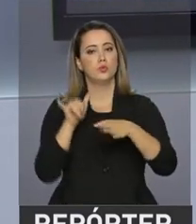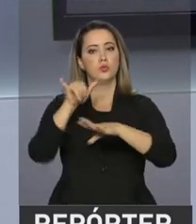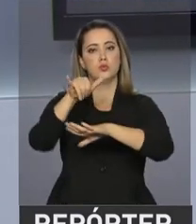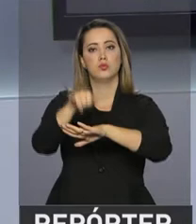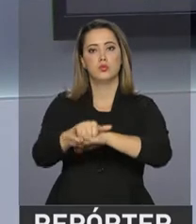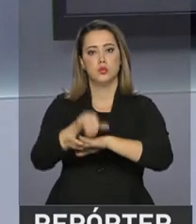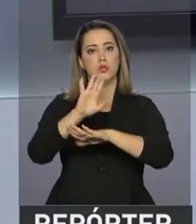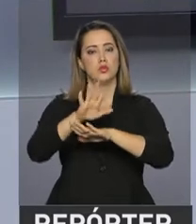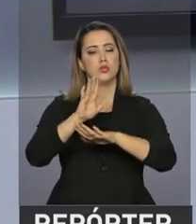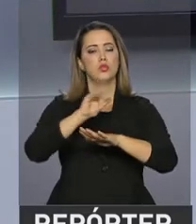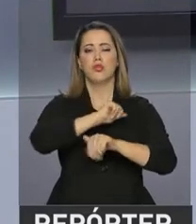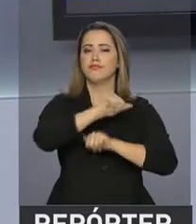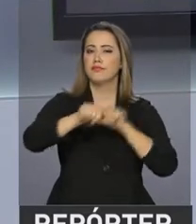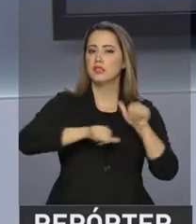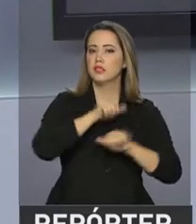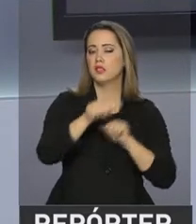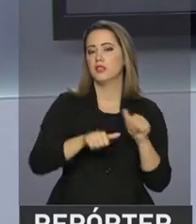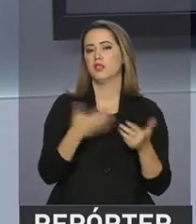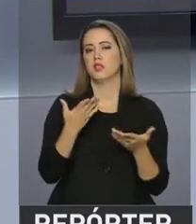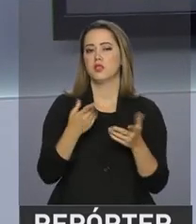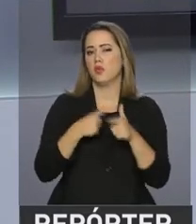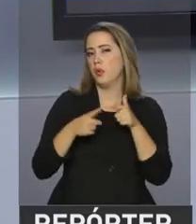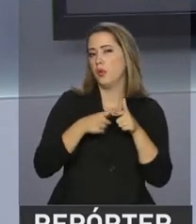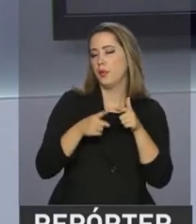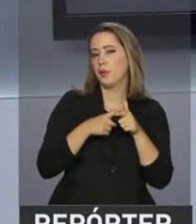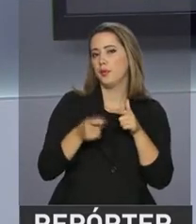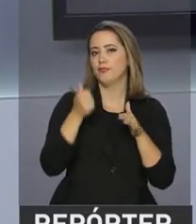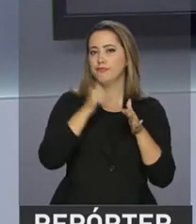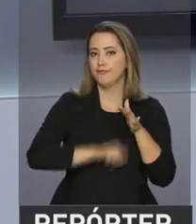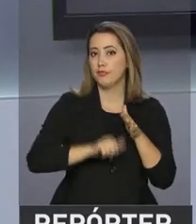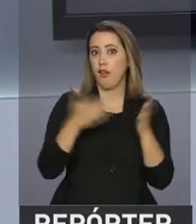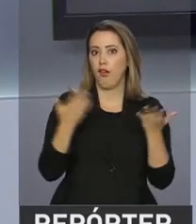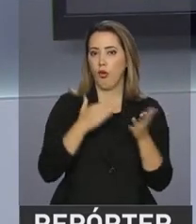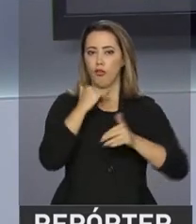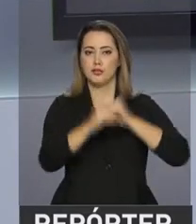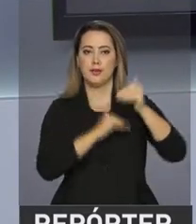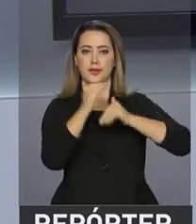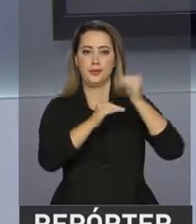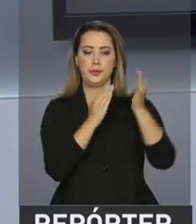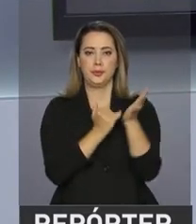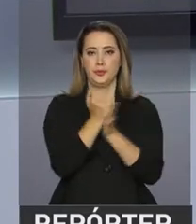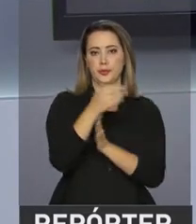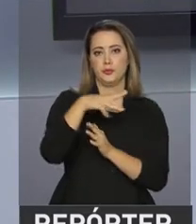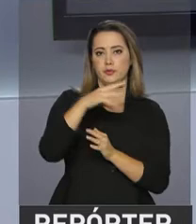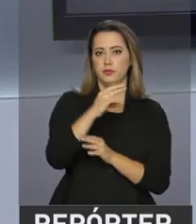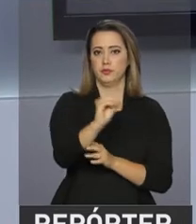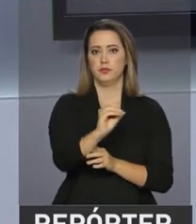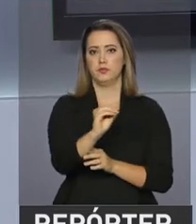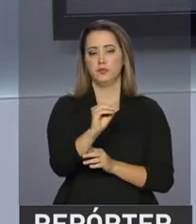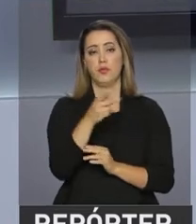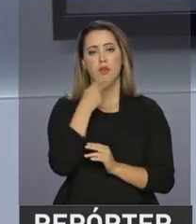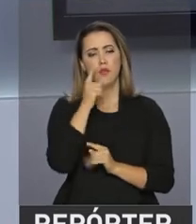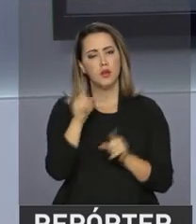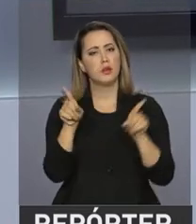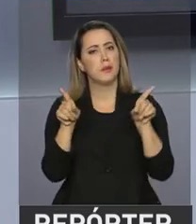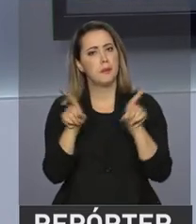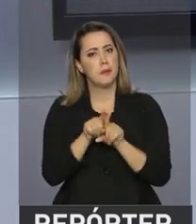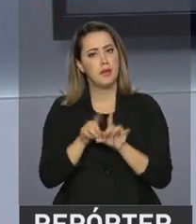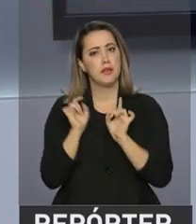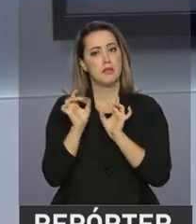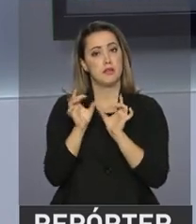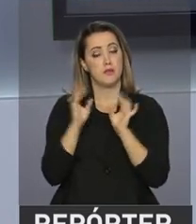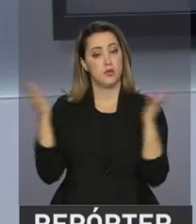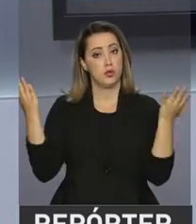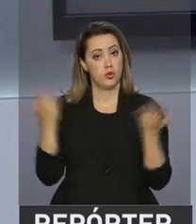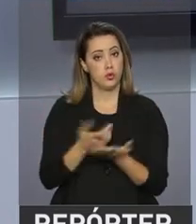aeroportuário virou a página da recessão e que tem registrado crescimento desde março quintela falou ainda que as concessões